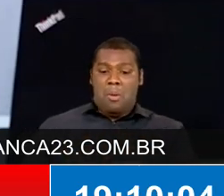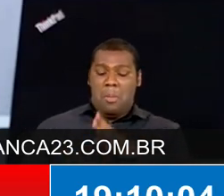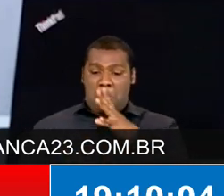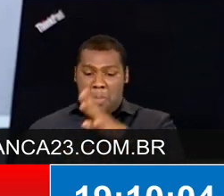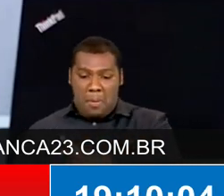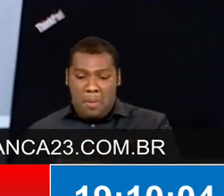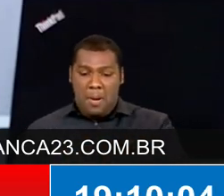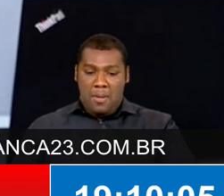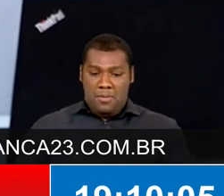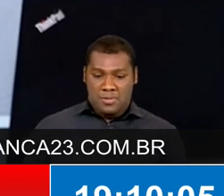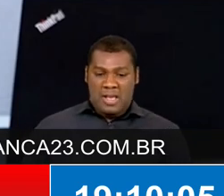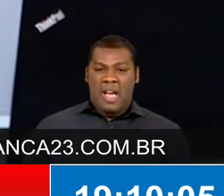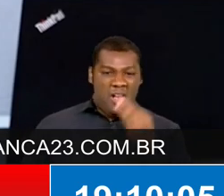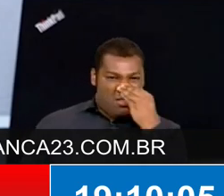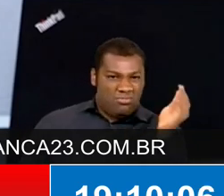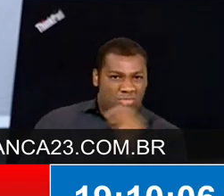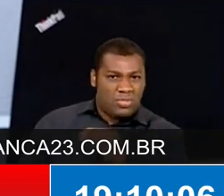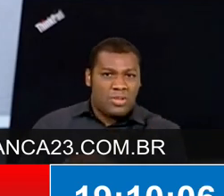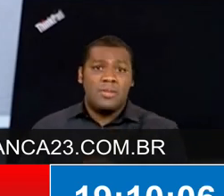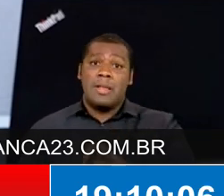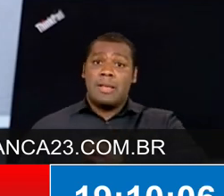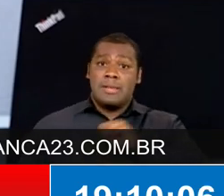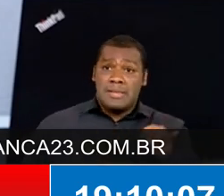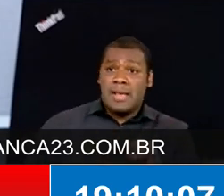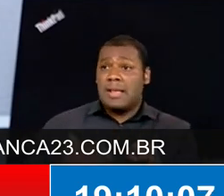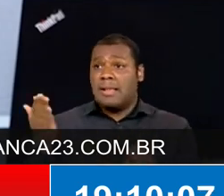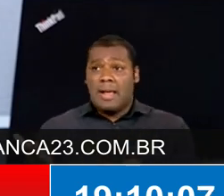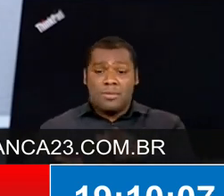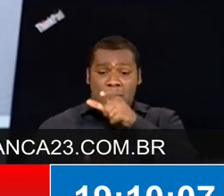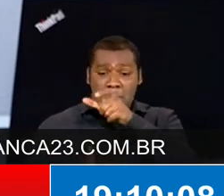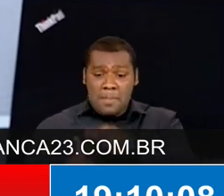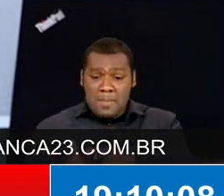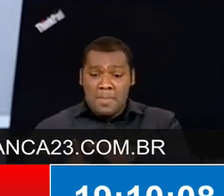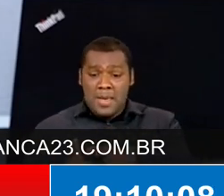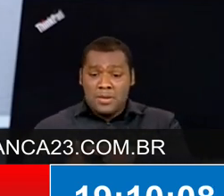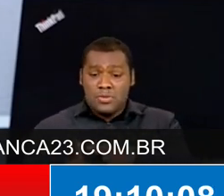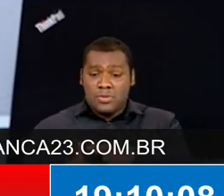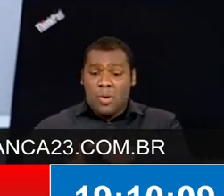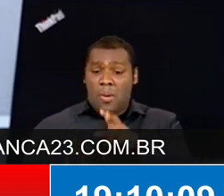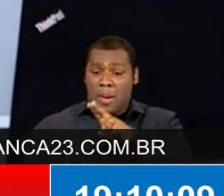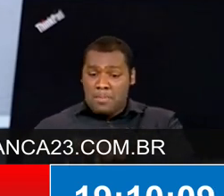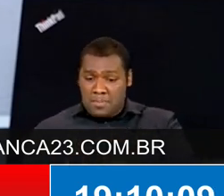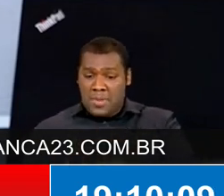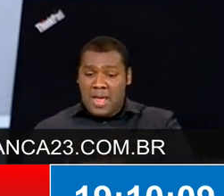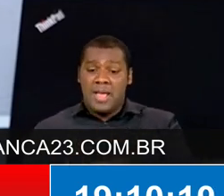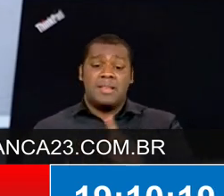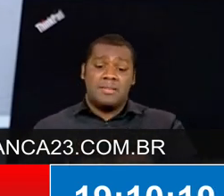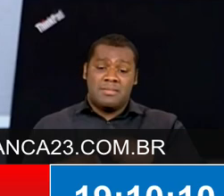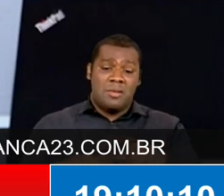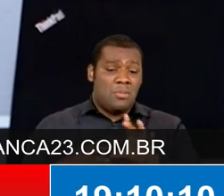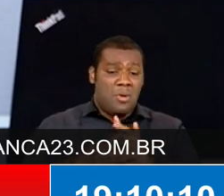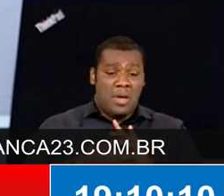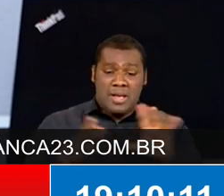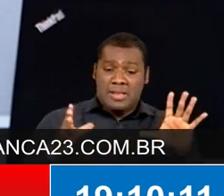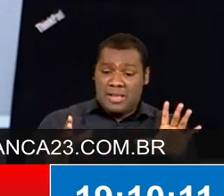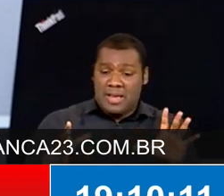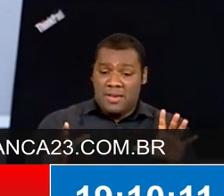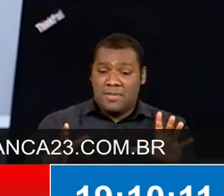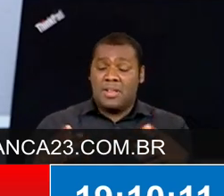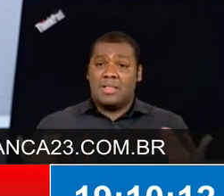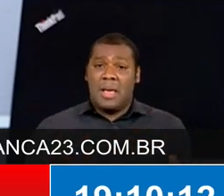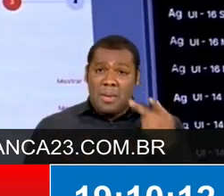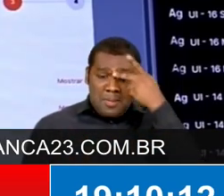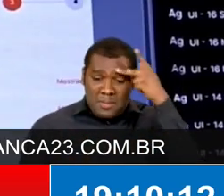tem uma instituição, ou alguém, um pé do governo, ou que seja de uma ONG, de algo, é muito